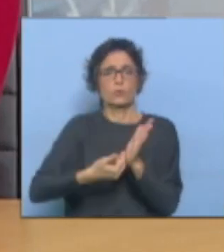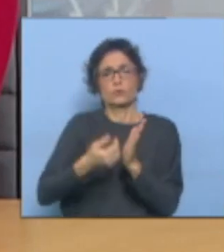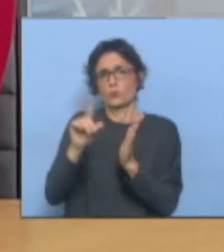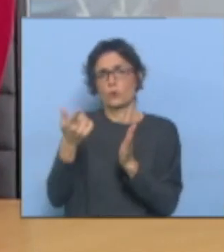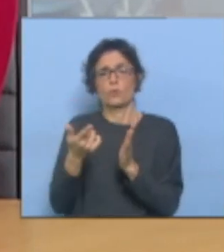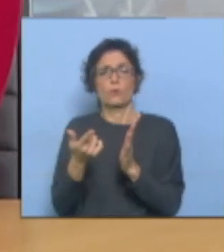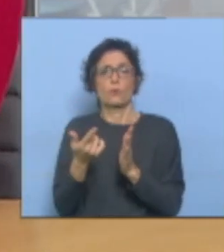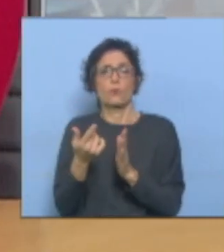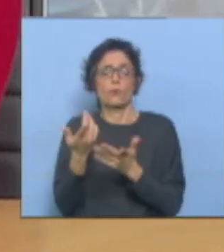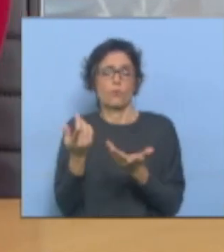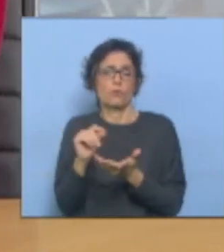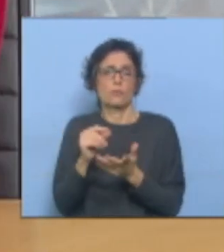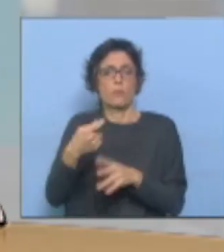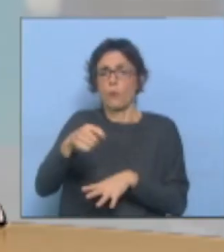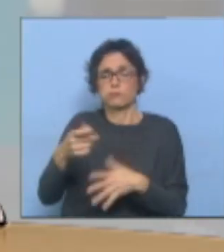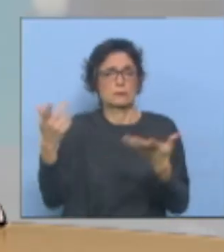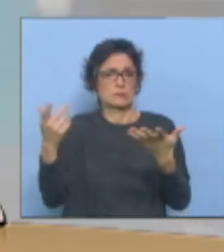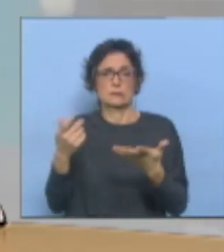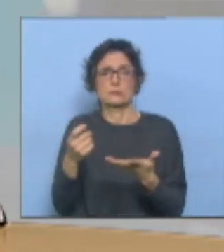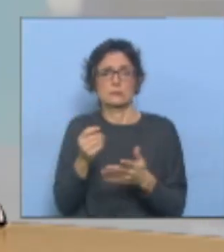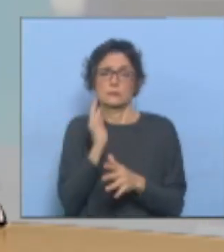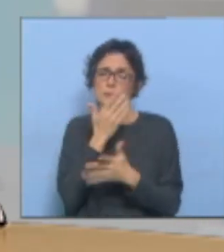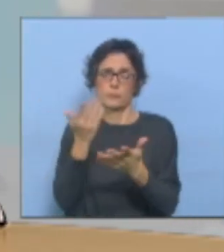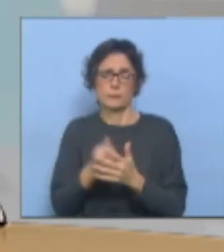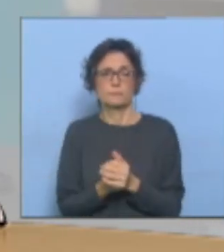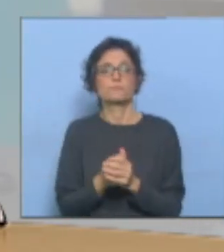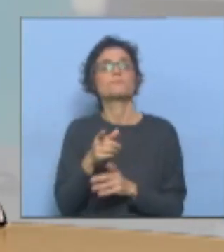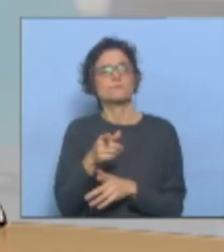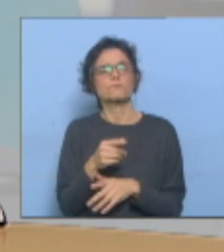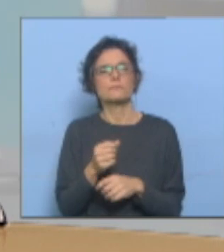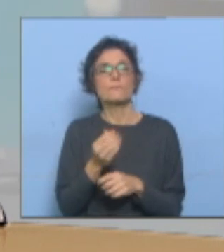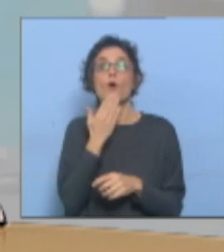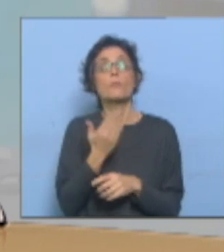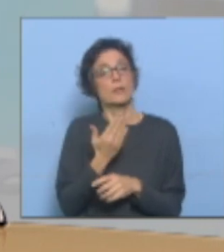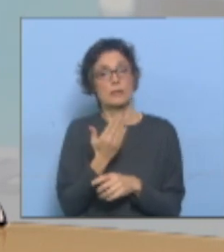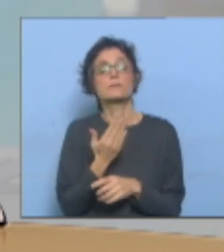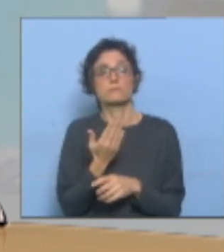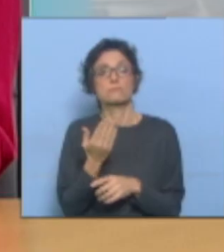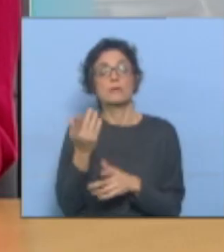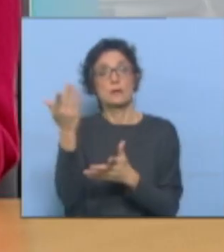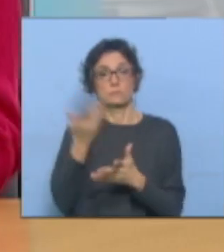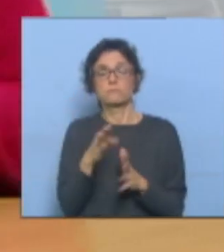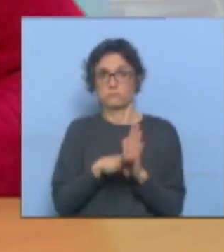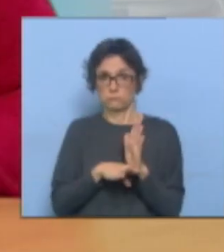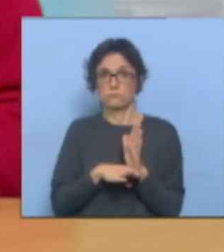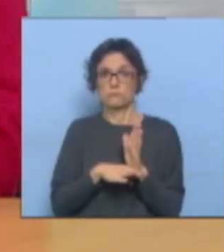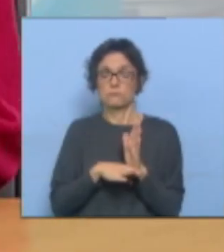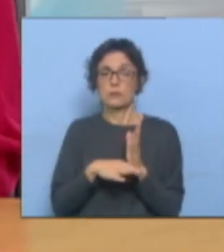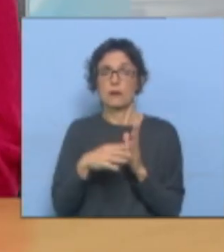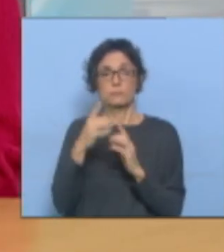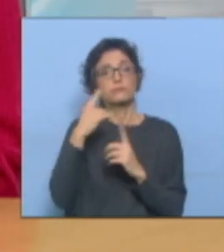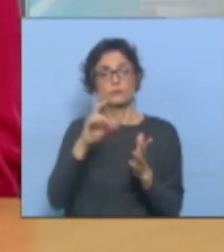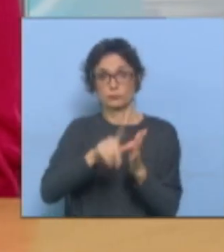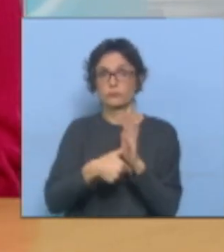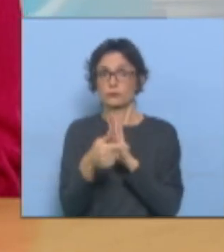República. Vamos ver como é que o processo corre. E ficam as nossas achegas também para esse debate. Agradeço, Ângela Roque, ter estado aqui a apresentar estes projetos